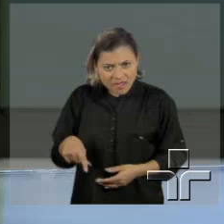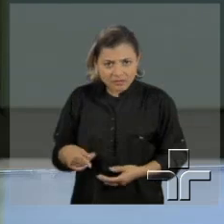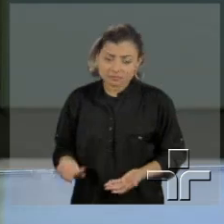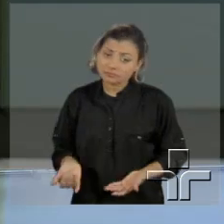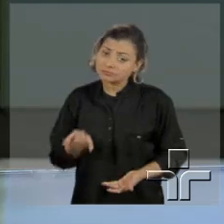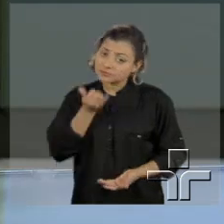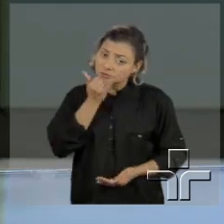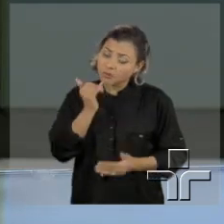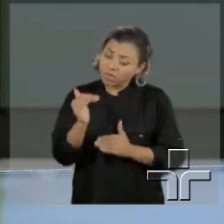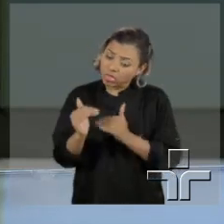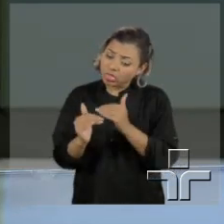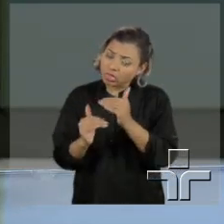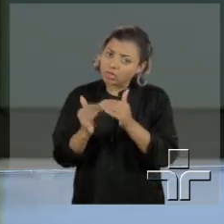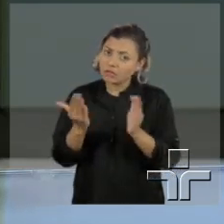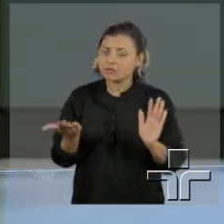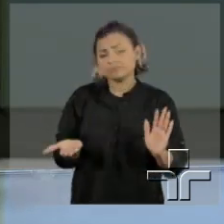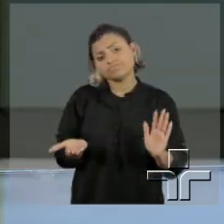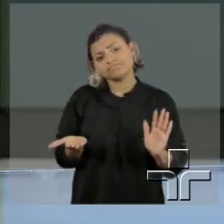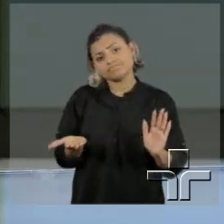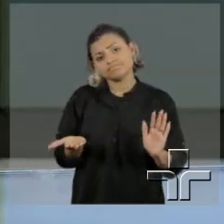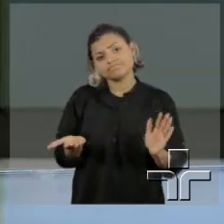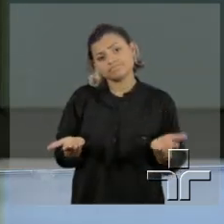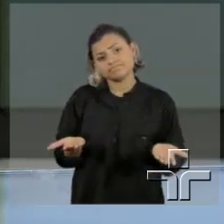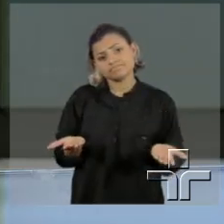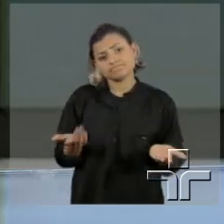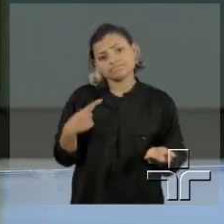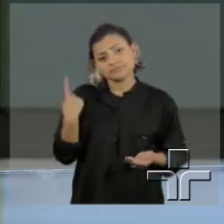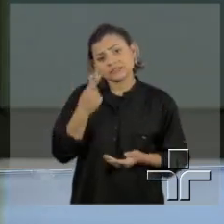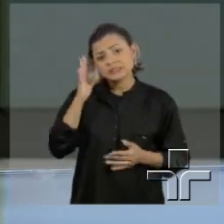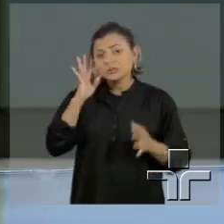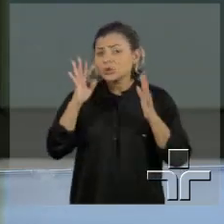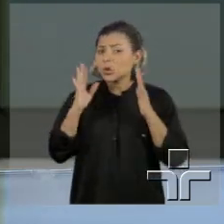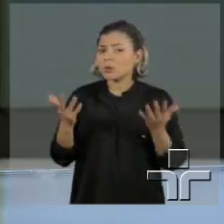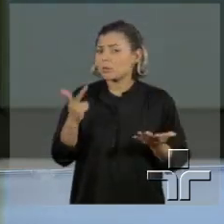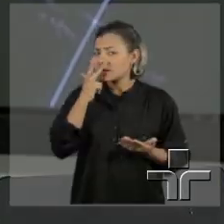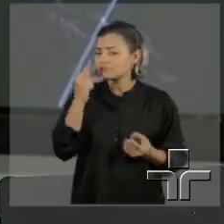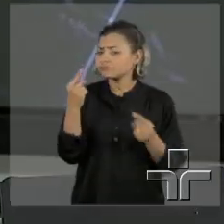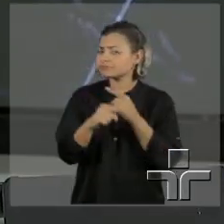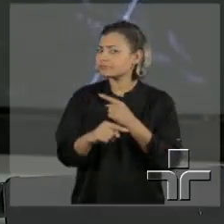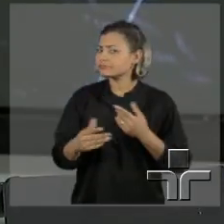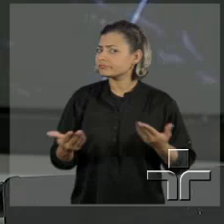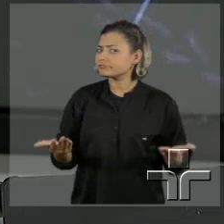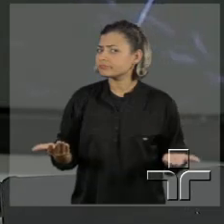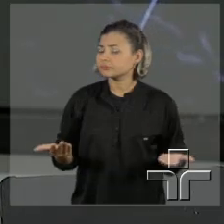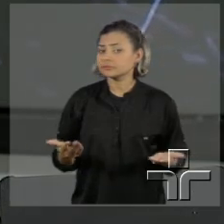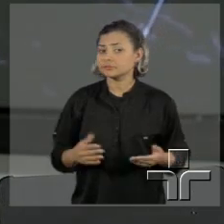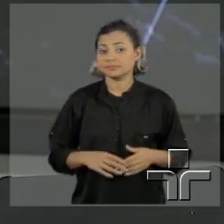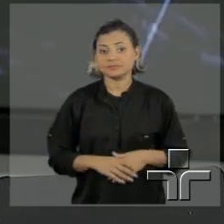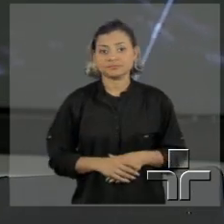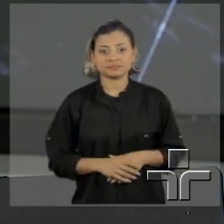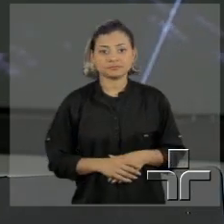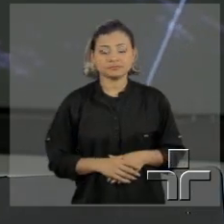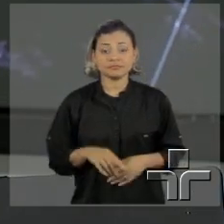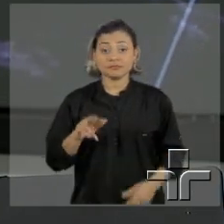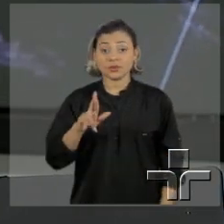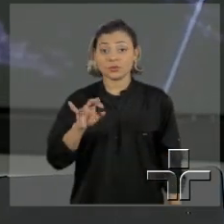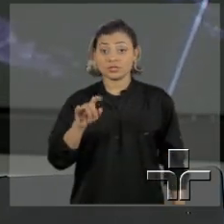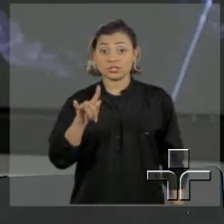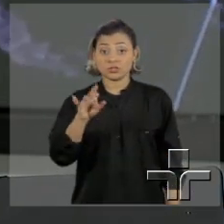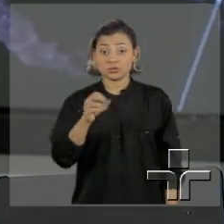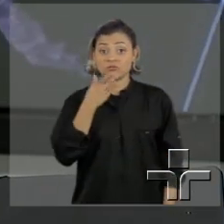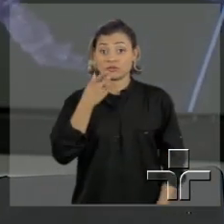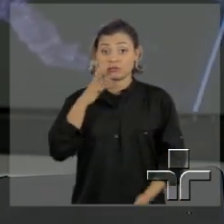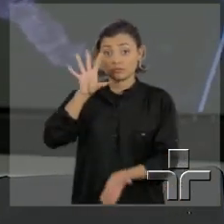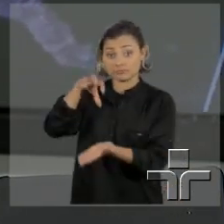desmontando devagar e tal, né? O que foi feito amigo daquilo que a gente sonhou, né? Uhum. Rodrigo, Sim. o presidente lembrou que a sede oficial